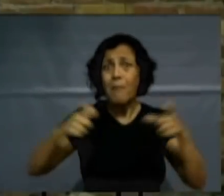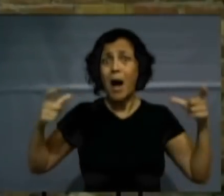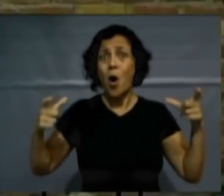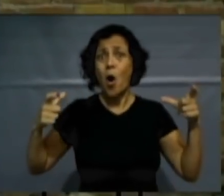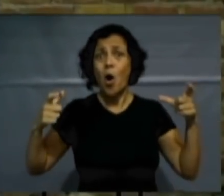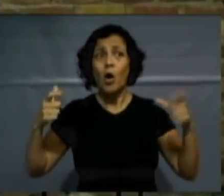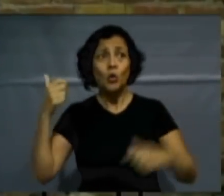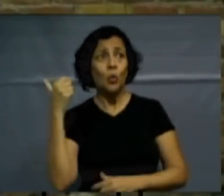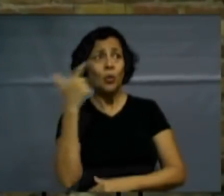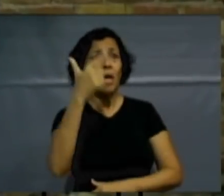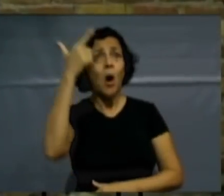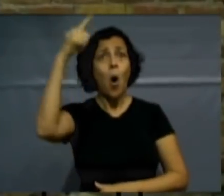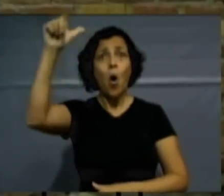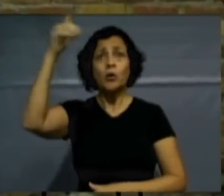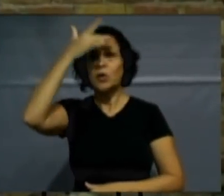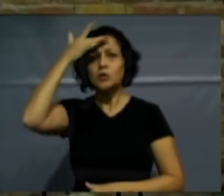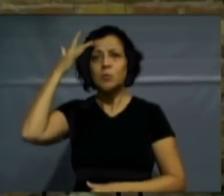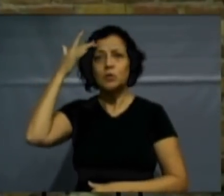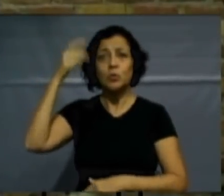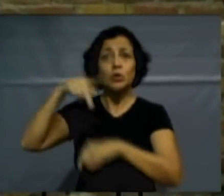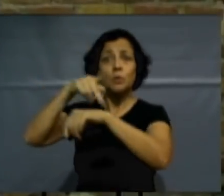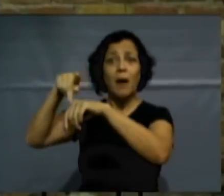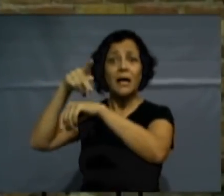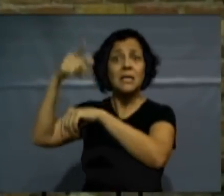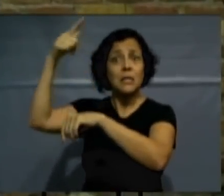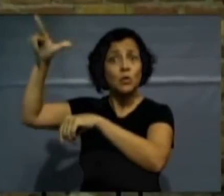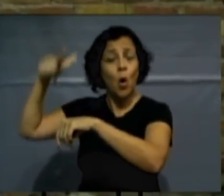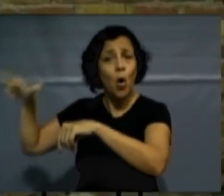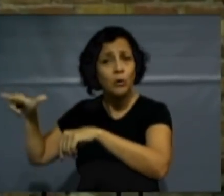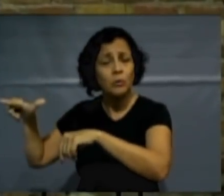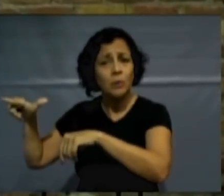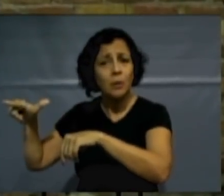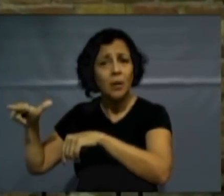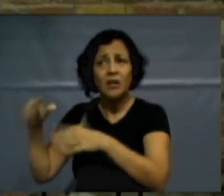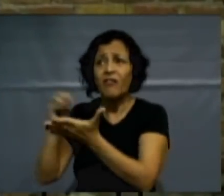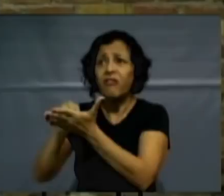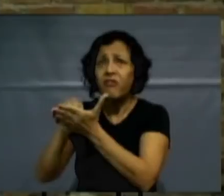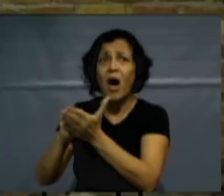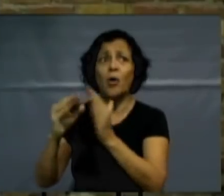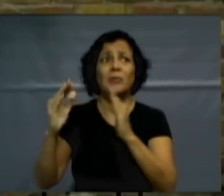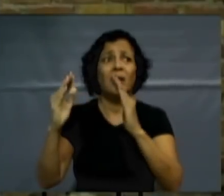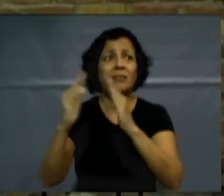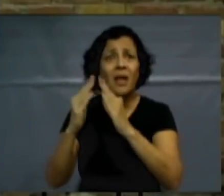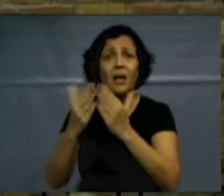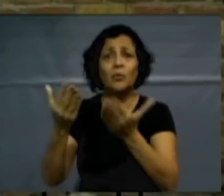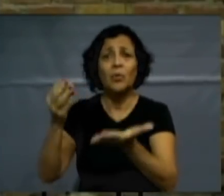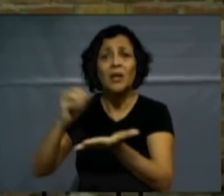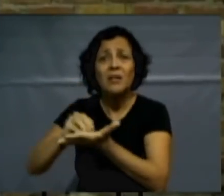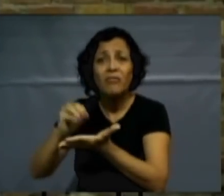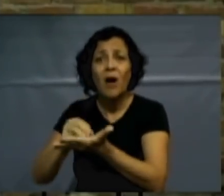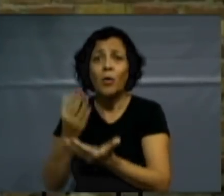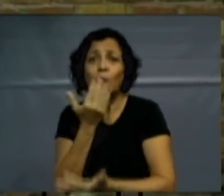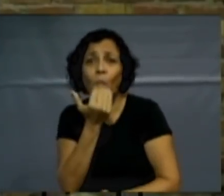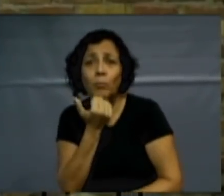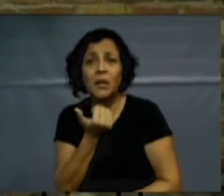problema deles? Será? Que não tem teto, não tem chão, estão morando na rua.